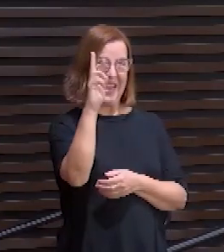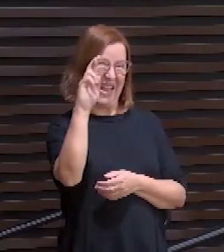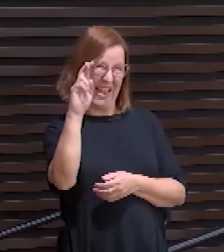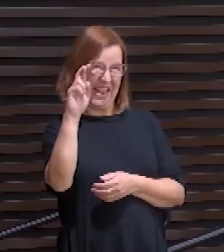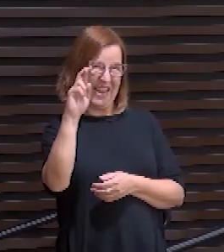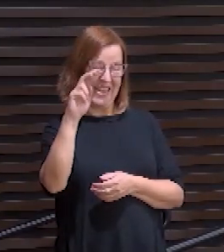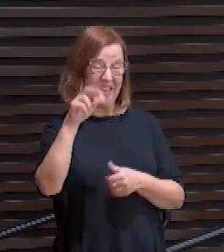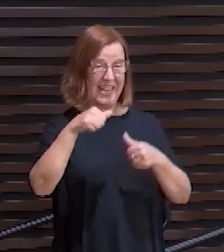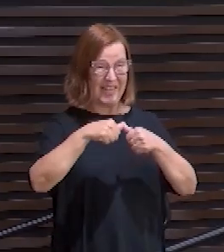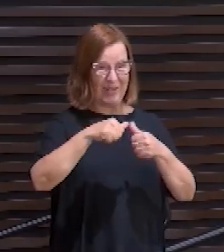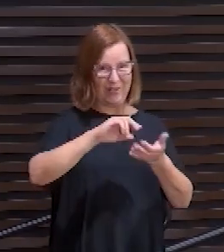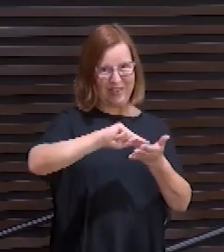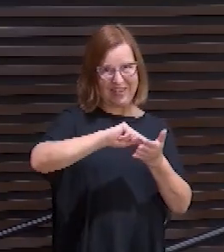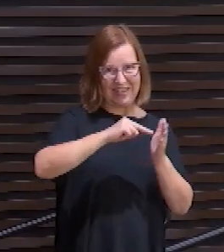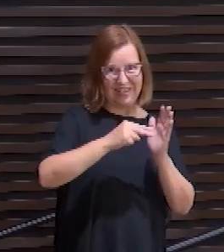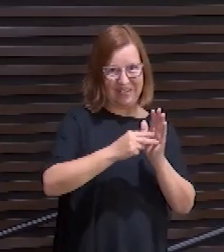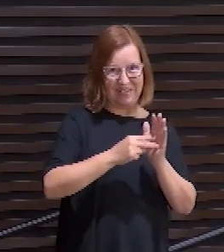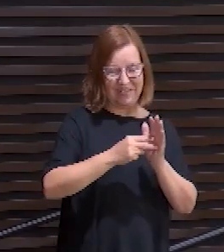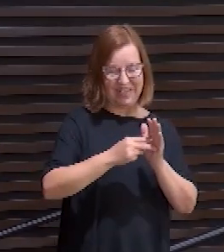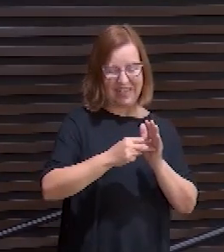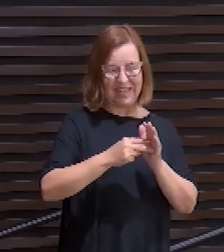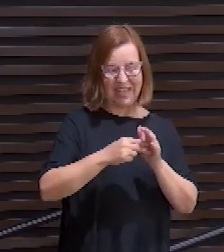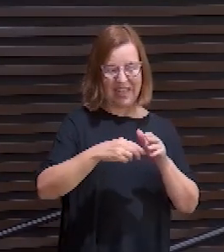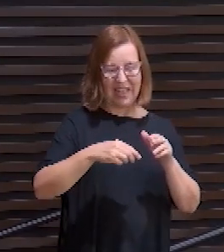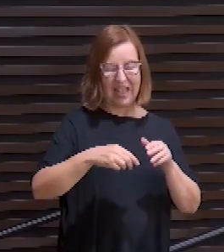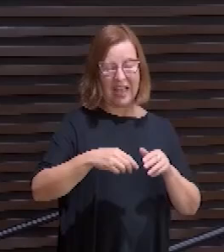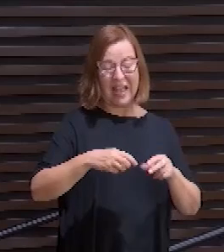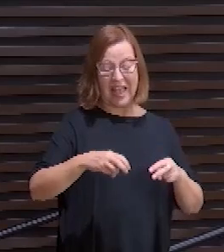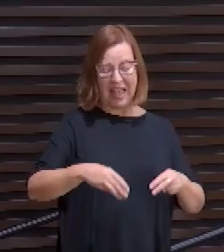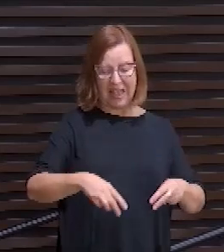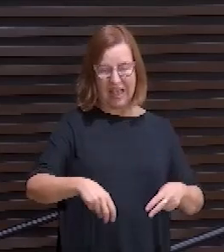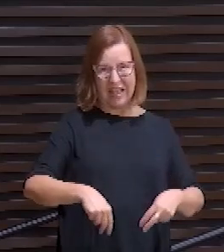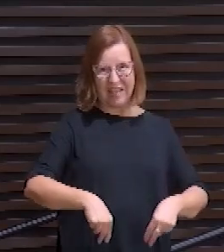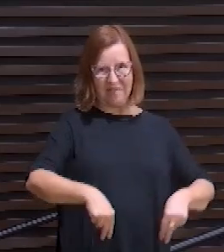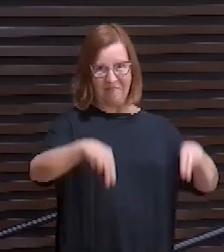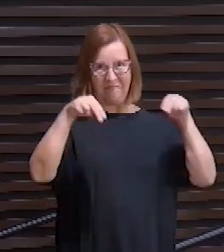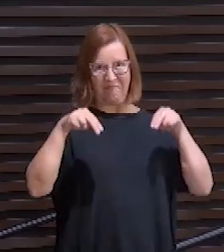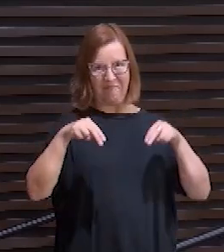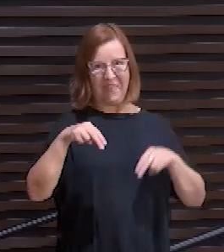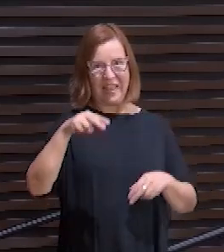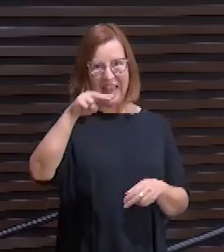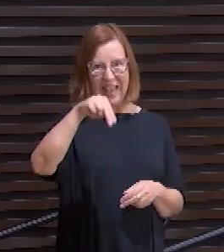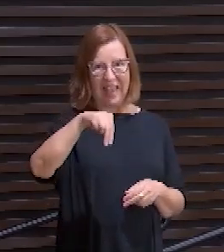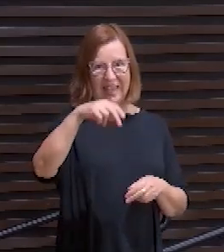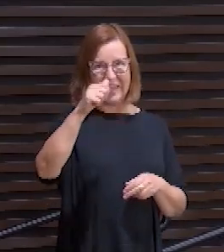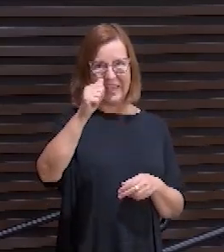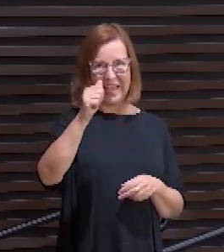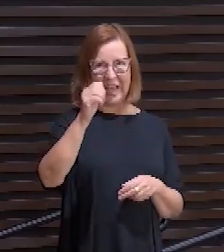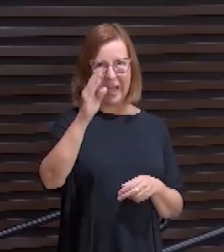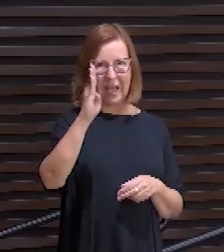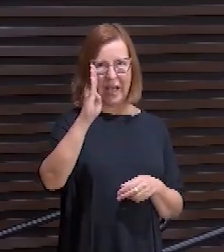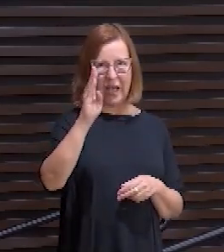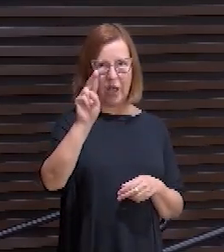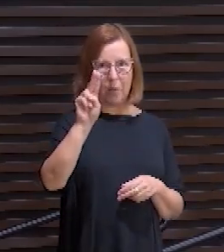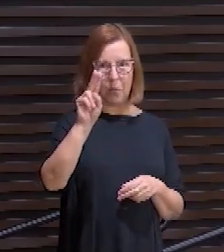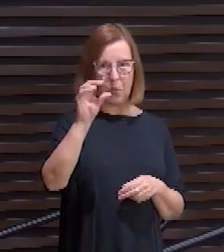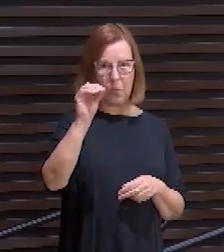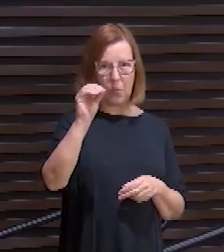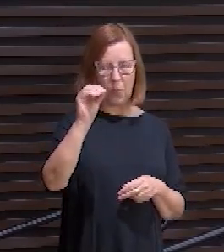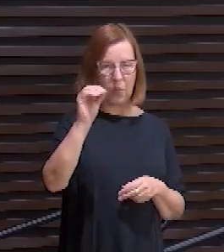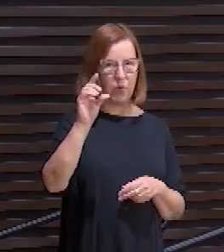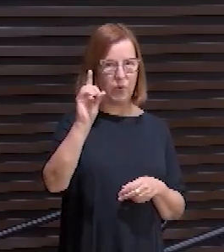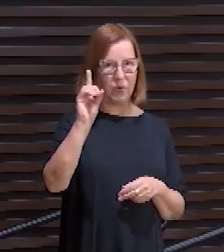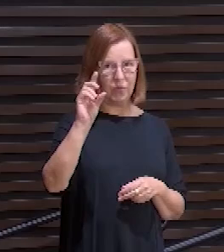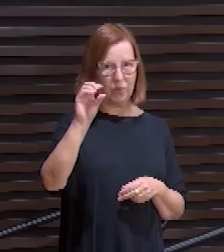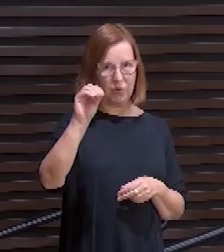clara de Nabucodonosor, o primeiro grande soberano do mundo. Um leão com asas de águia